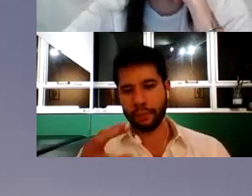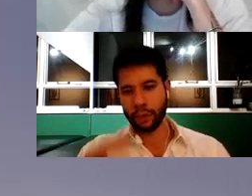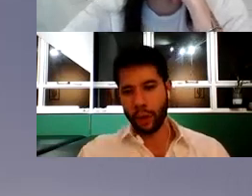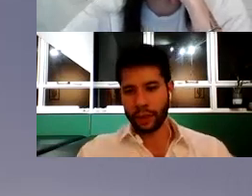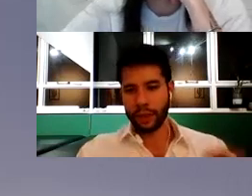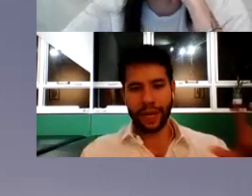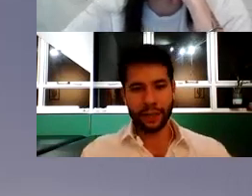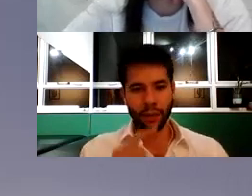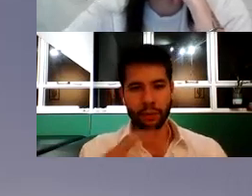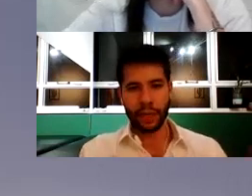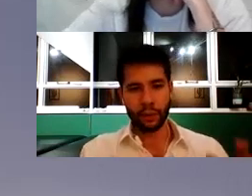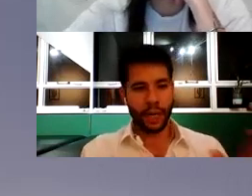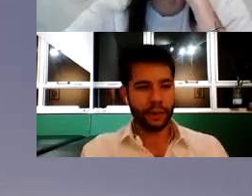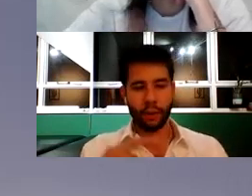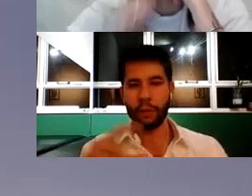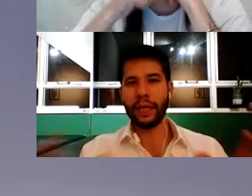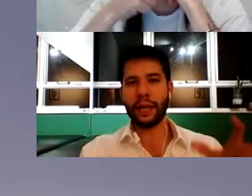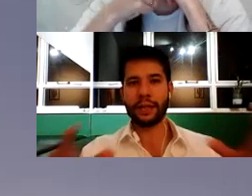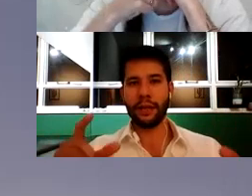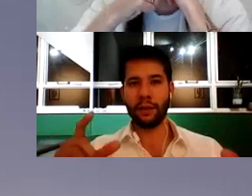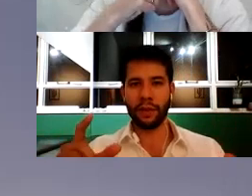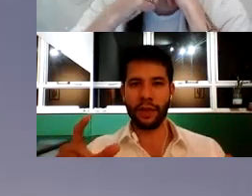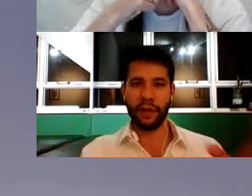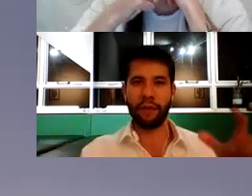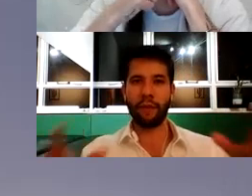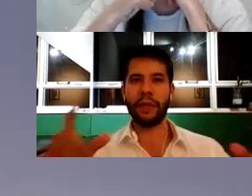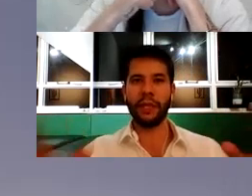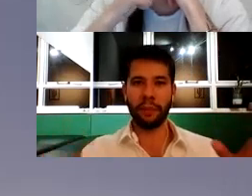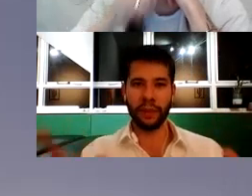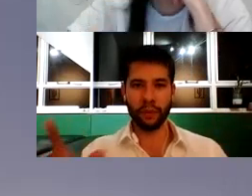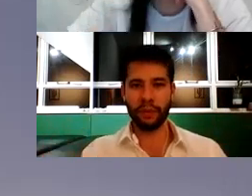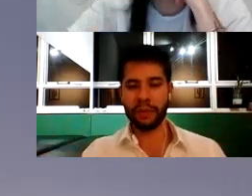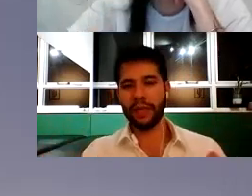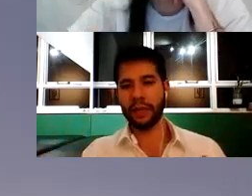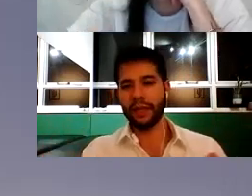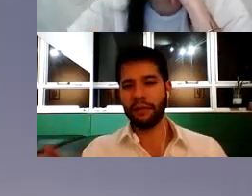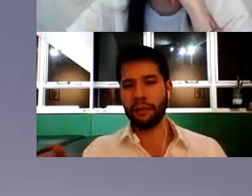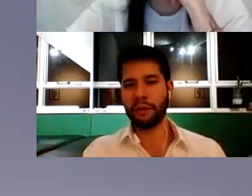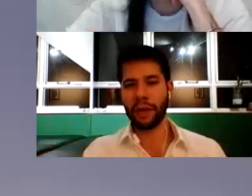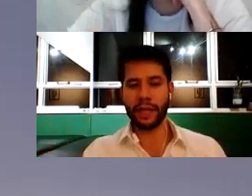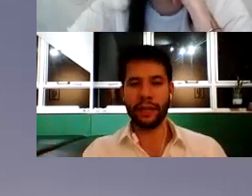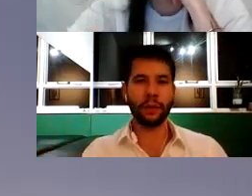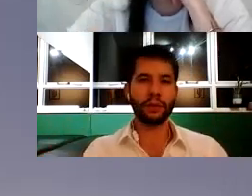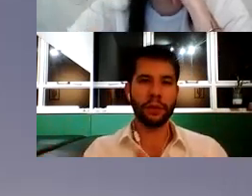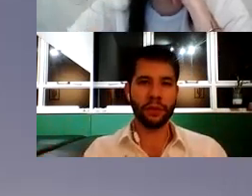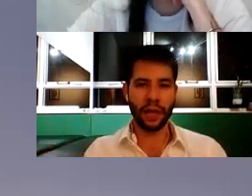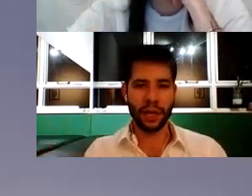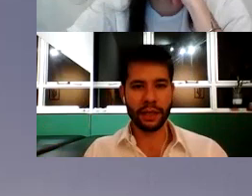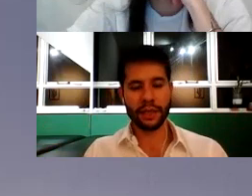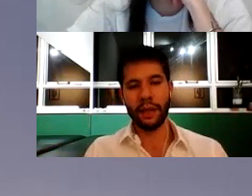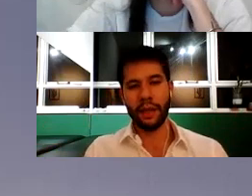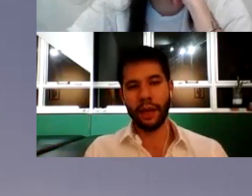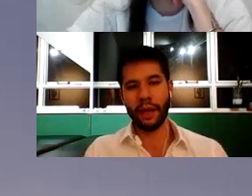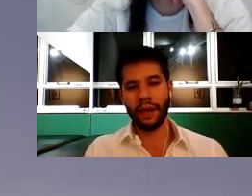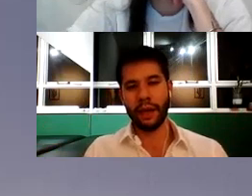Cada toque, cada contato, cada comunicação que o Felipe e a sua família foram fazendo com os